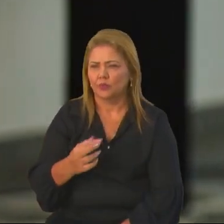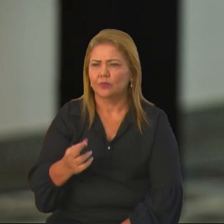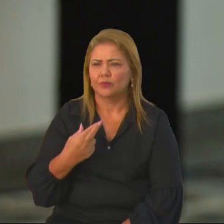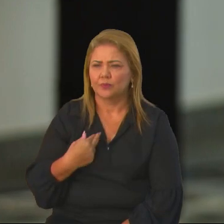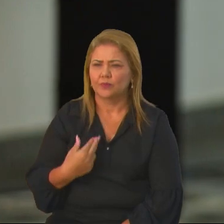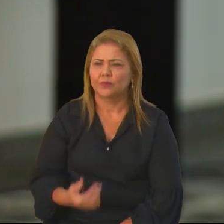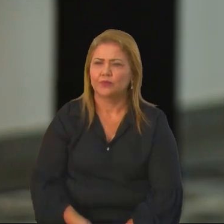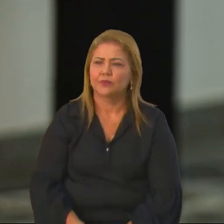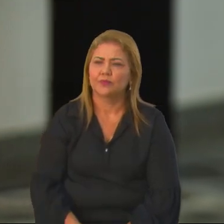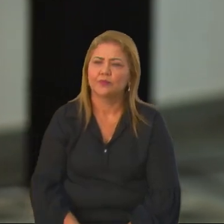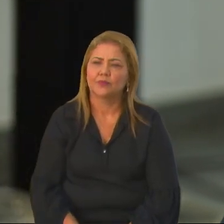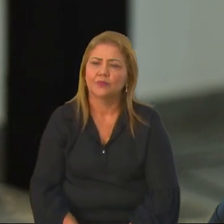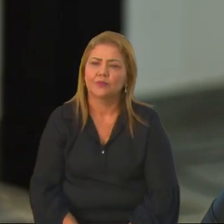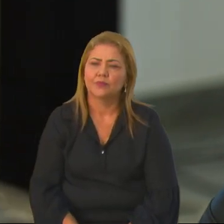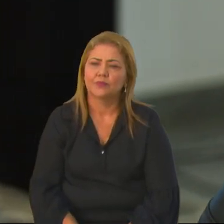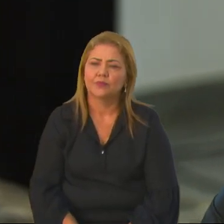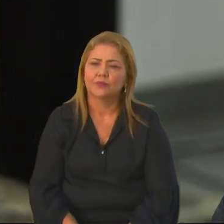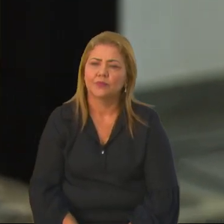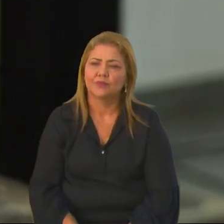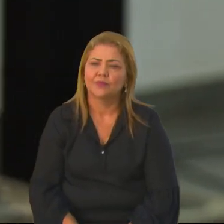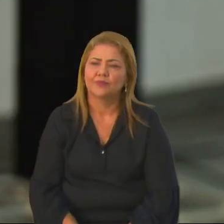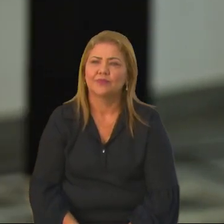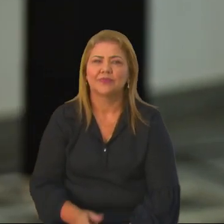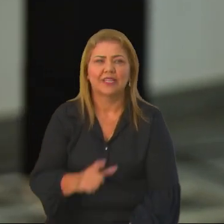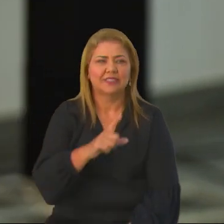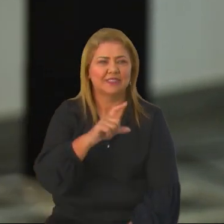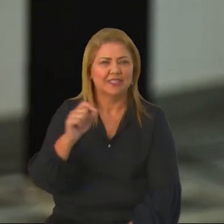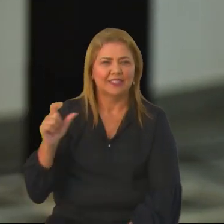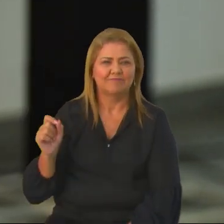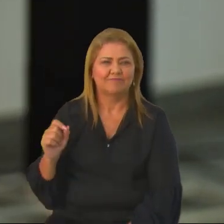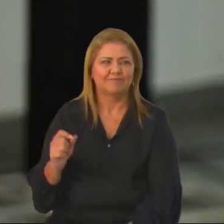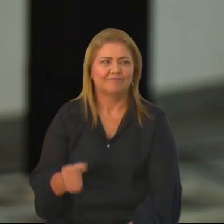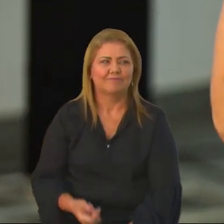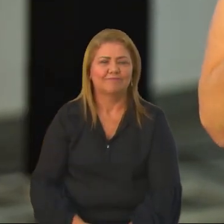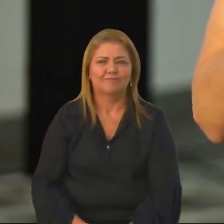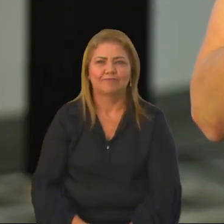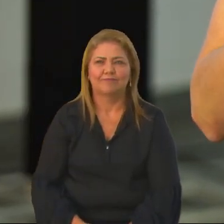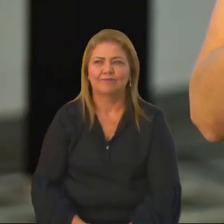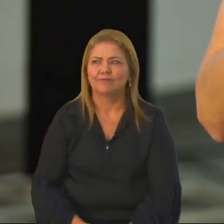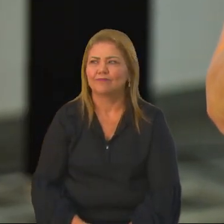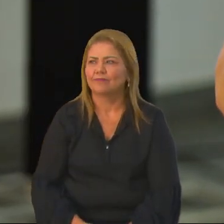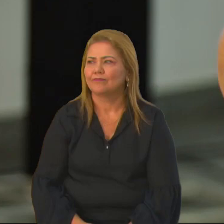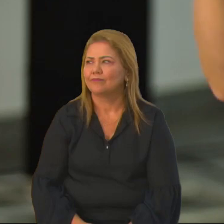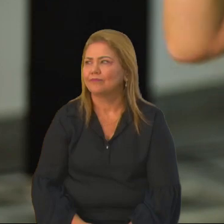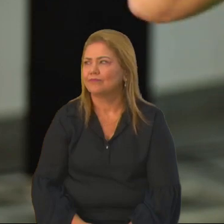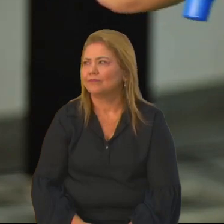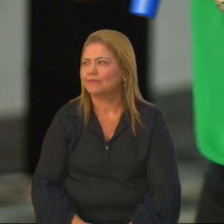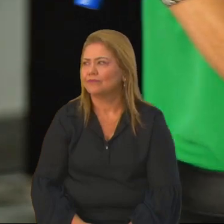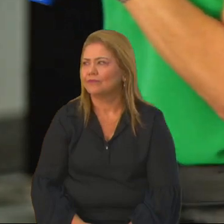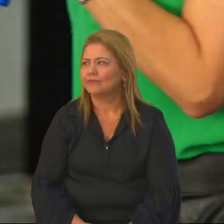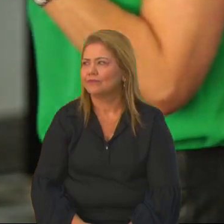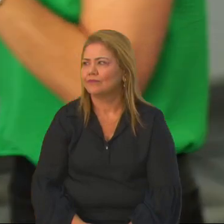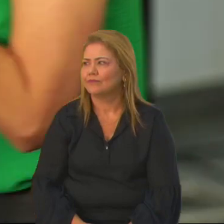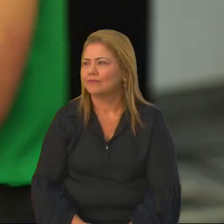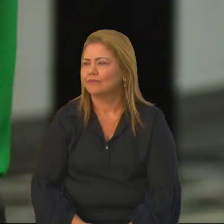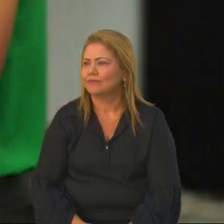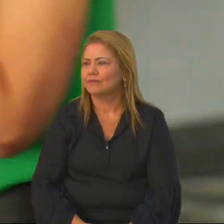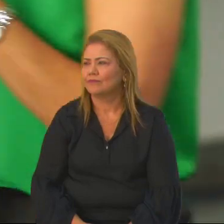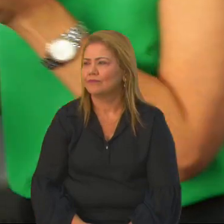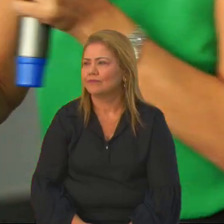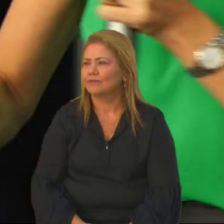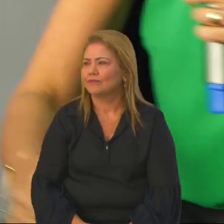175? 100. 100. Número 100, por gentileza. Vamos ver quem é.